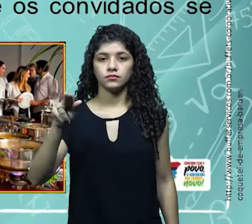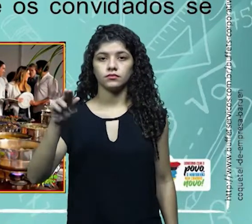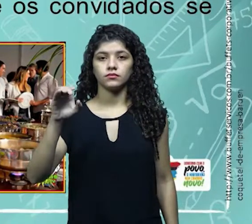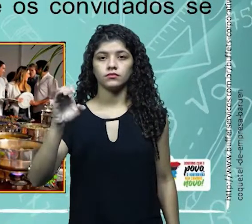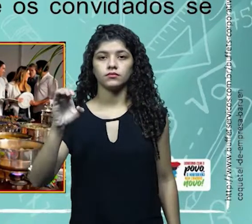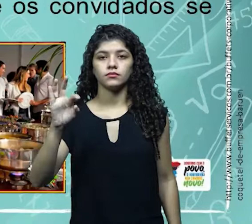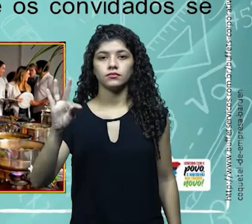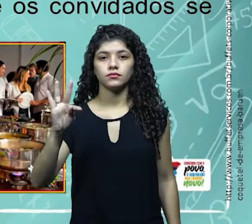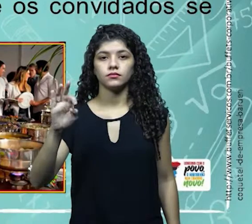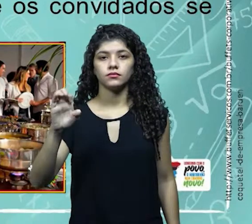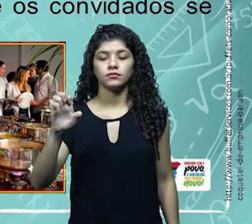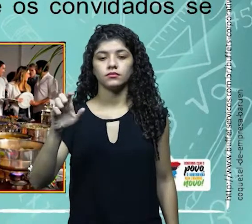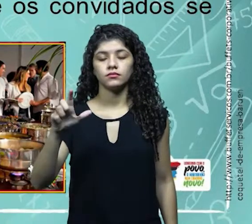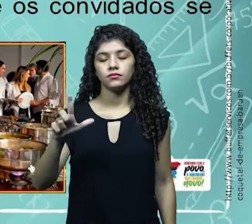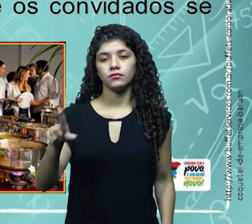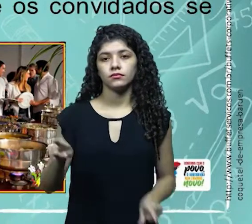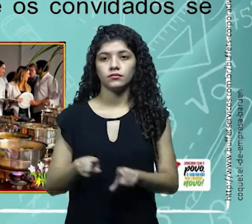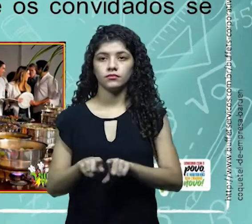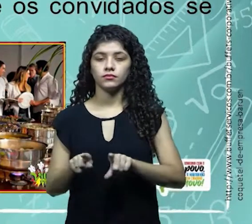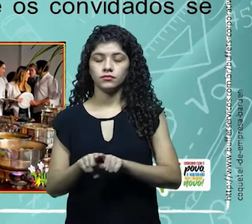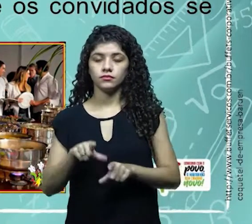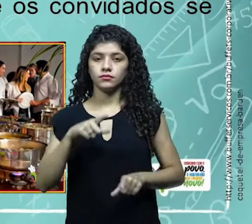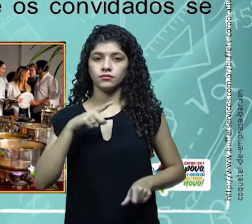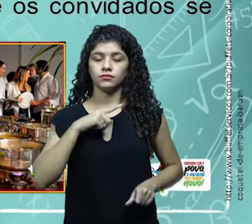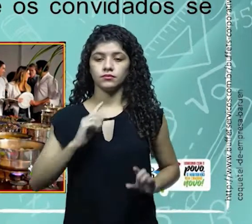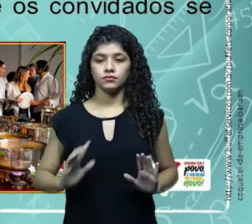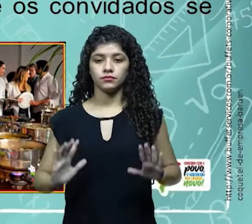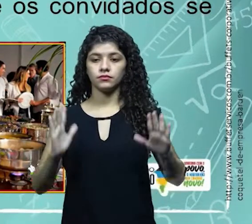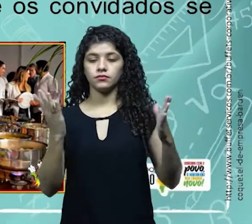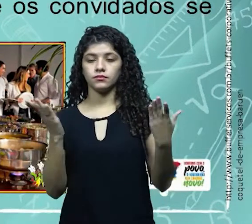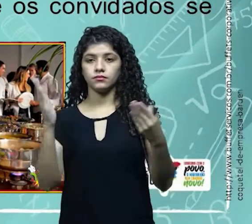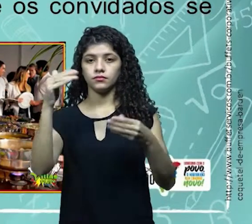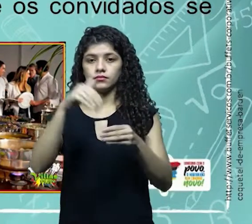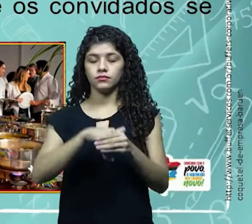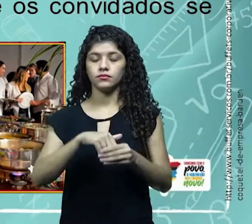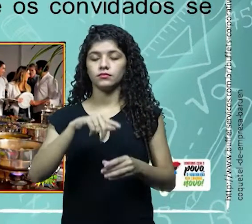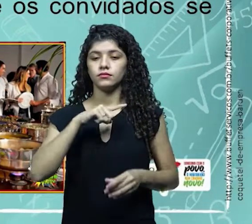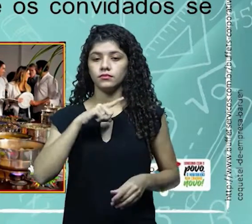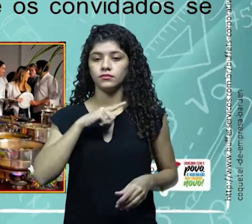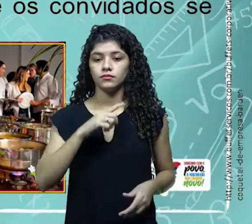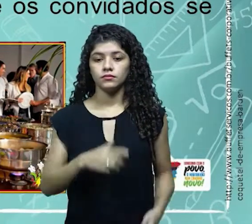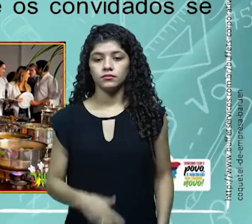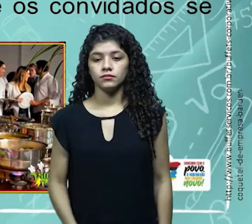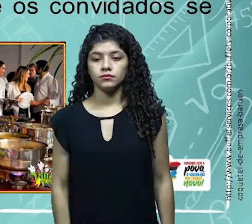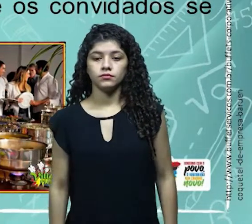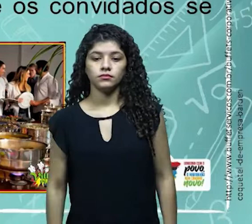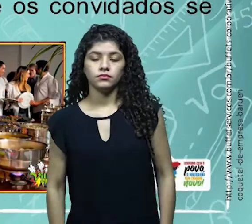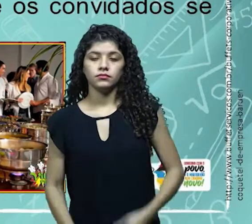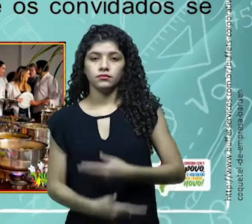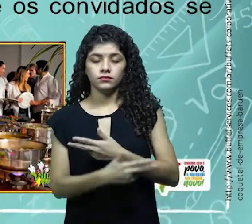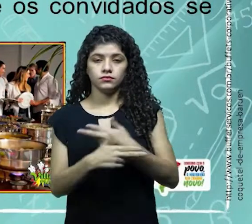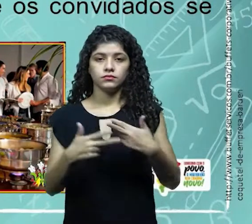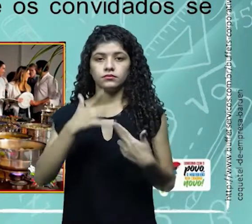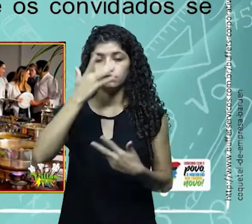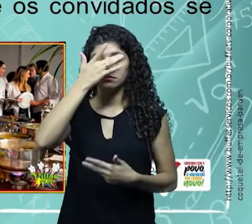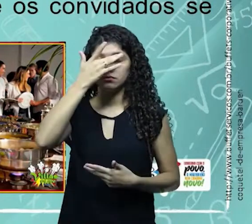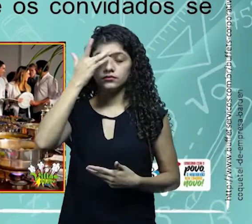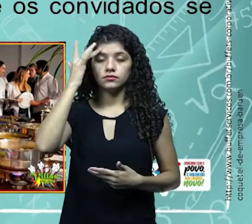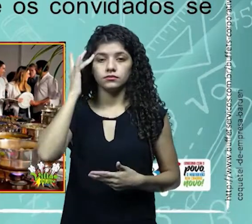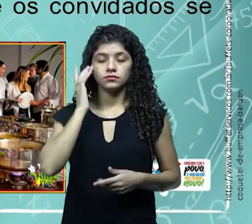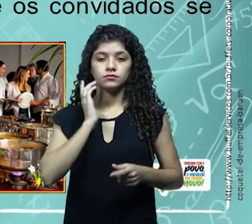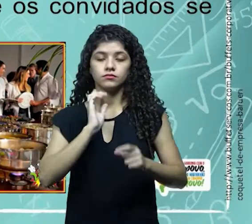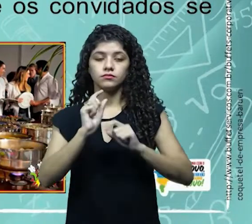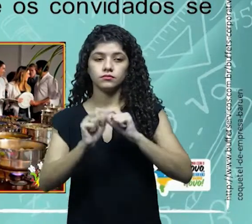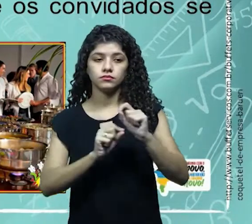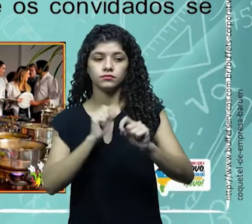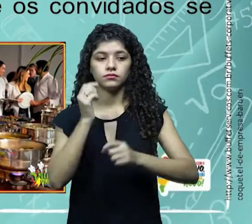pequeno e o coquetel né que ele pode ser realizado em outro tipo de evento pode ter um evento e